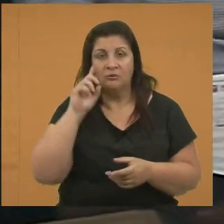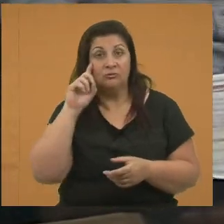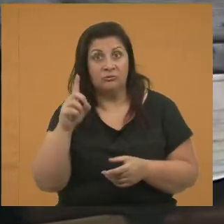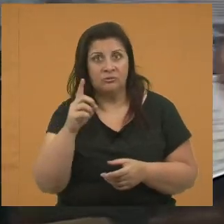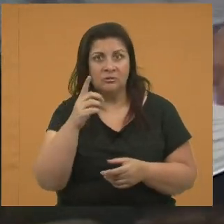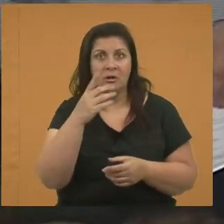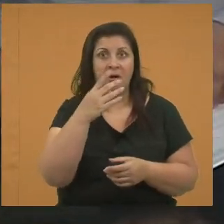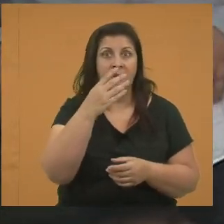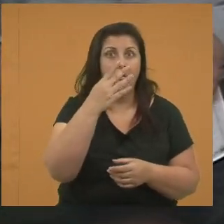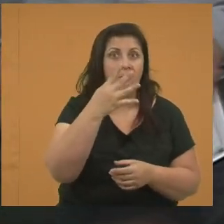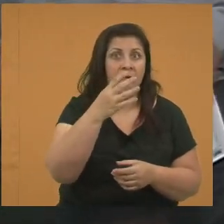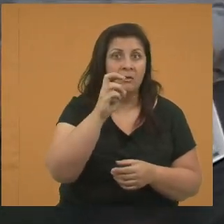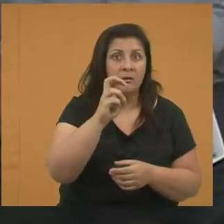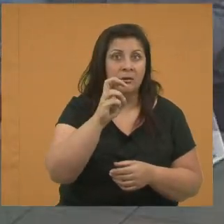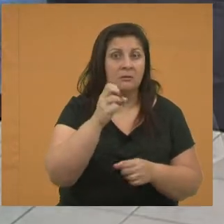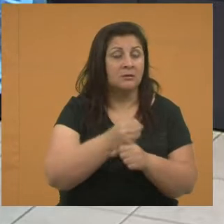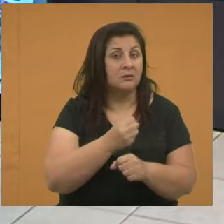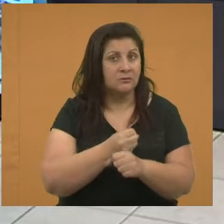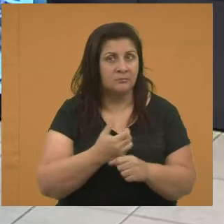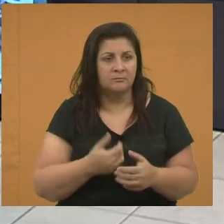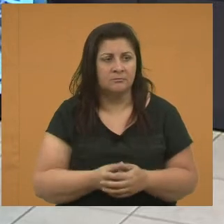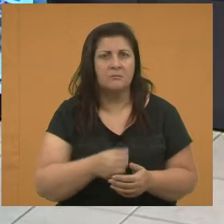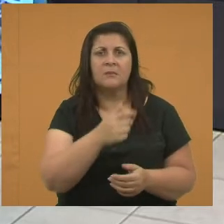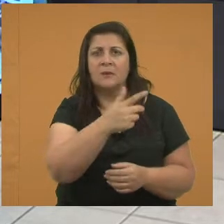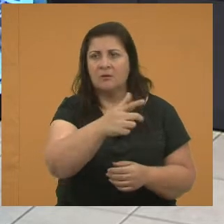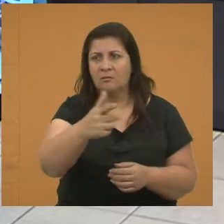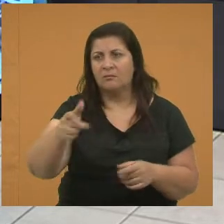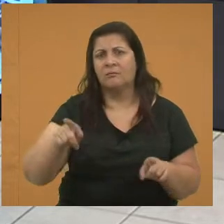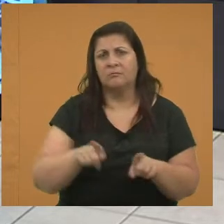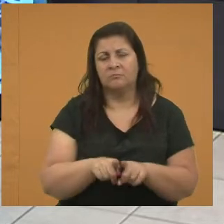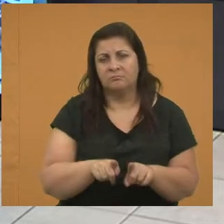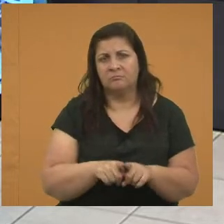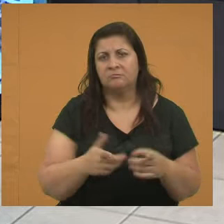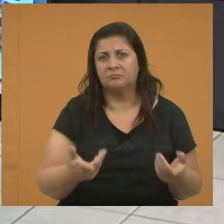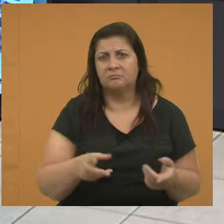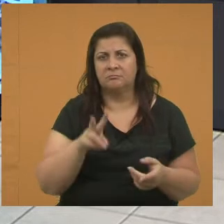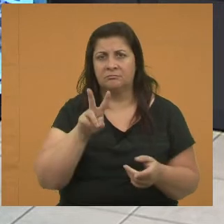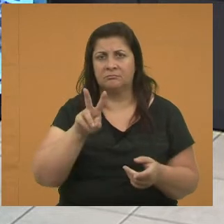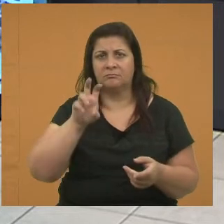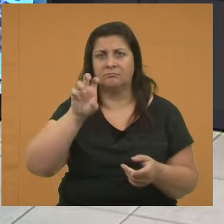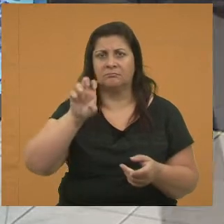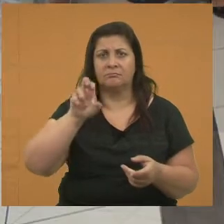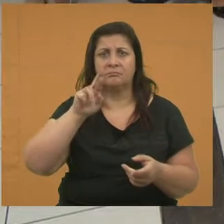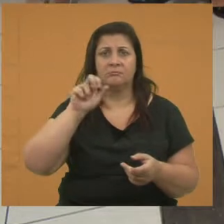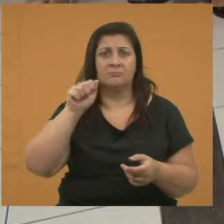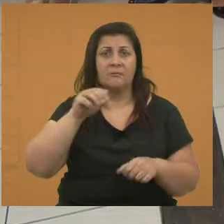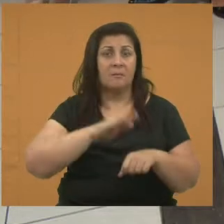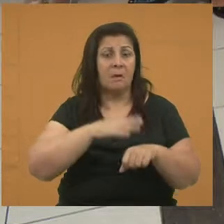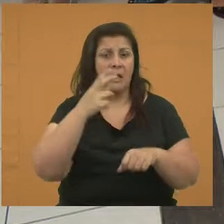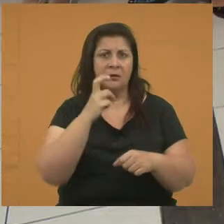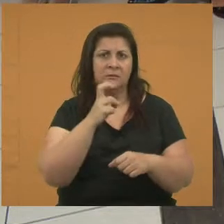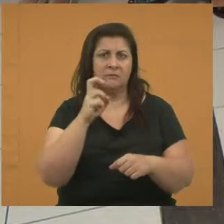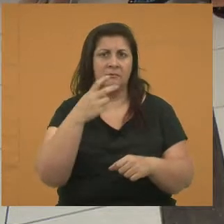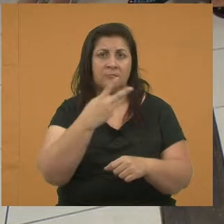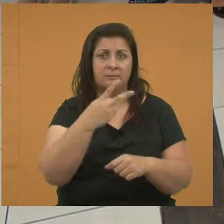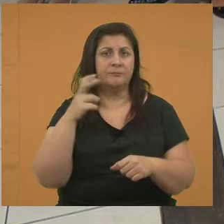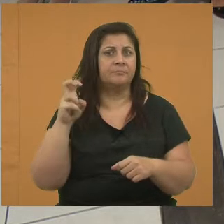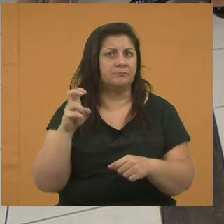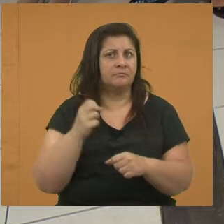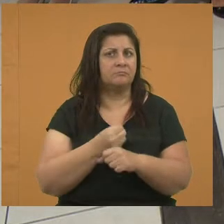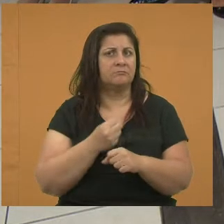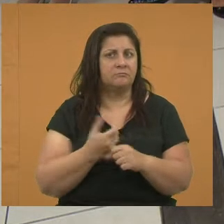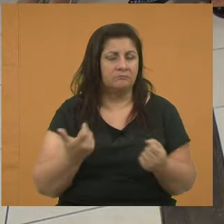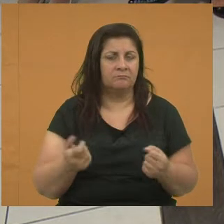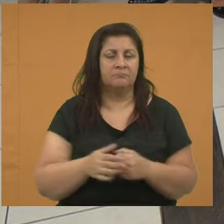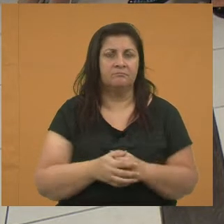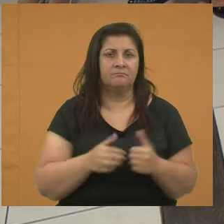São 45 anos. E tantos outros aqui, como é o caso da Vera, já com mais de 25 anos lá no Jardim Paraíso, onde eu